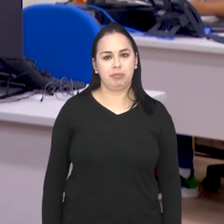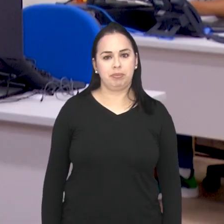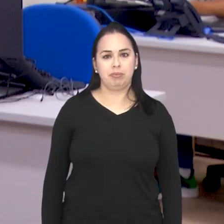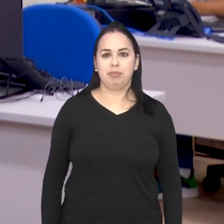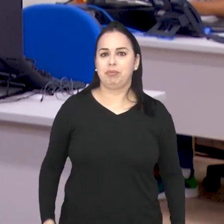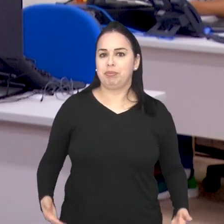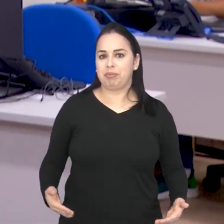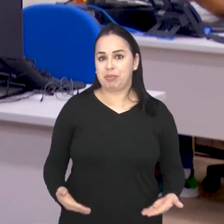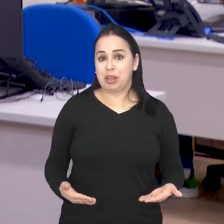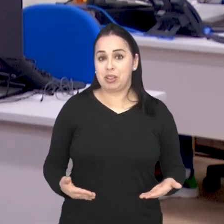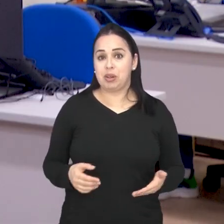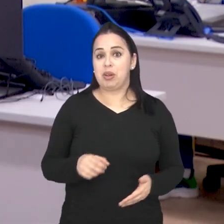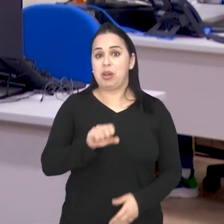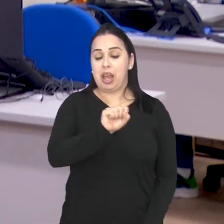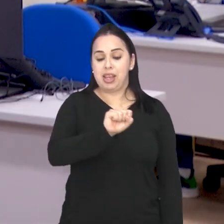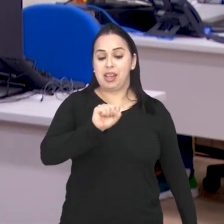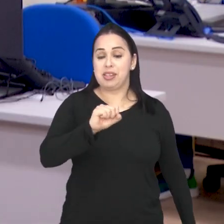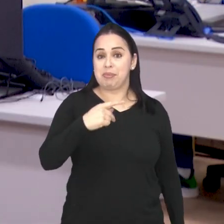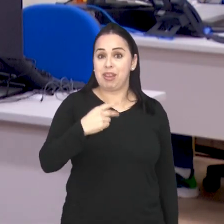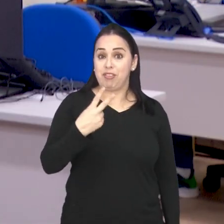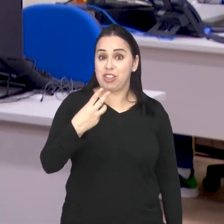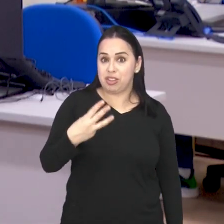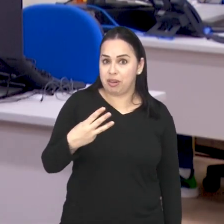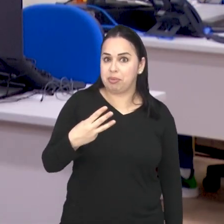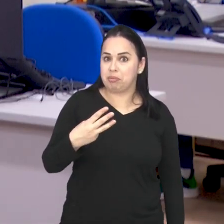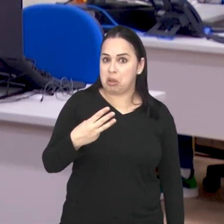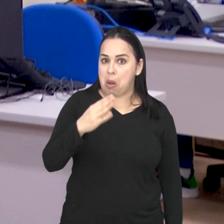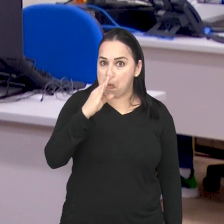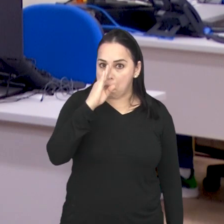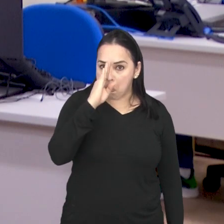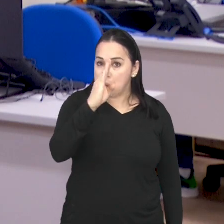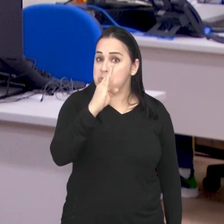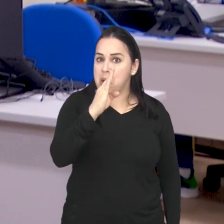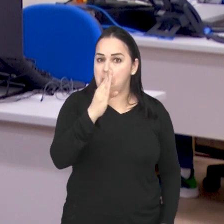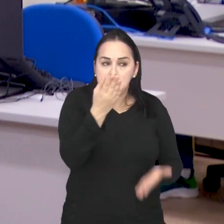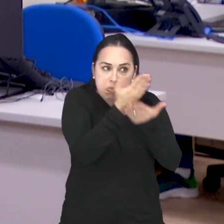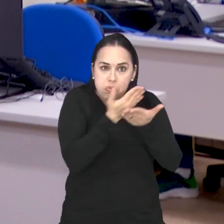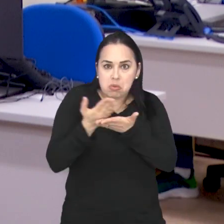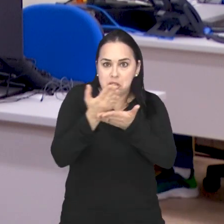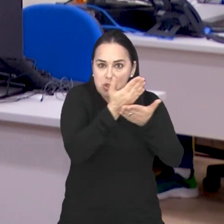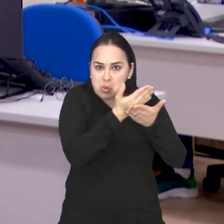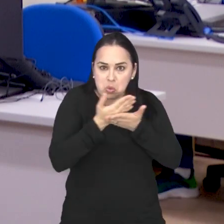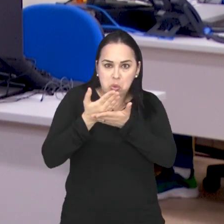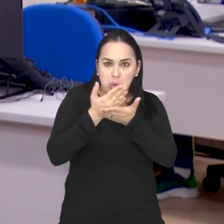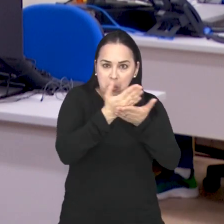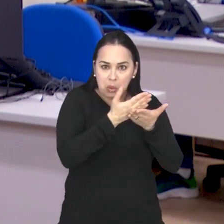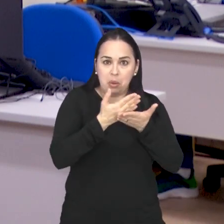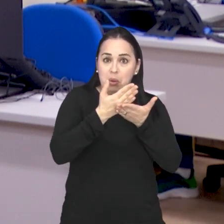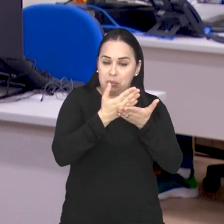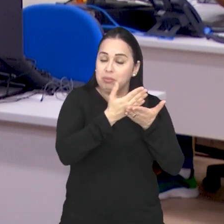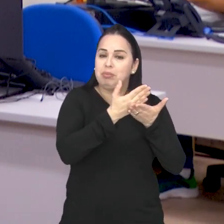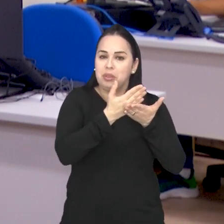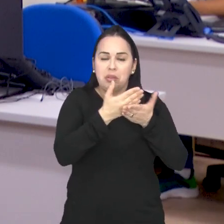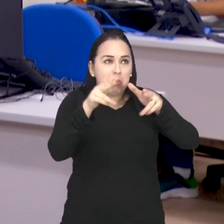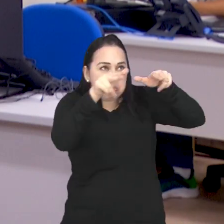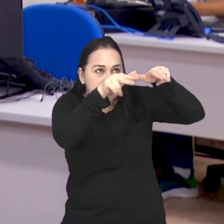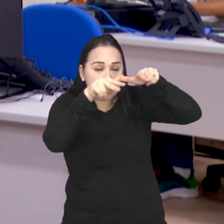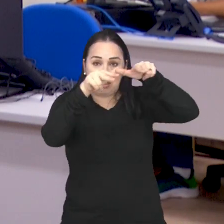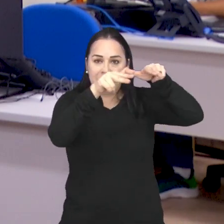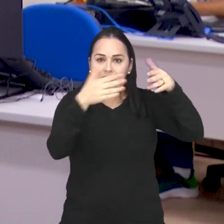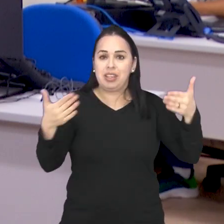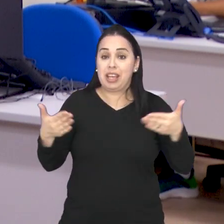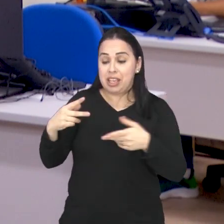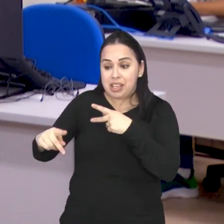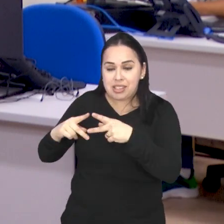do Space Studies Program, principal programa de estudos espaciais do mundo, que este ano é aqui em São José, levaram os participantes